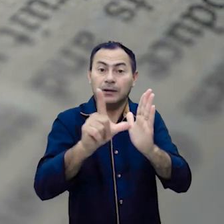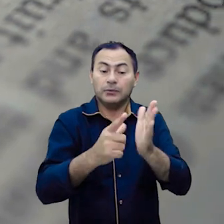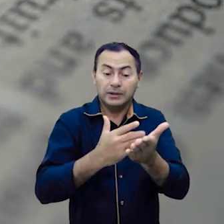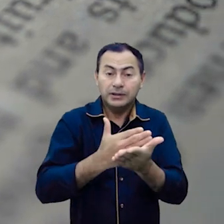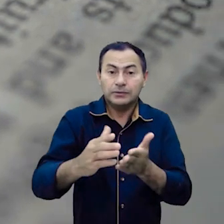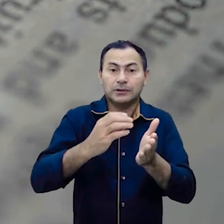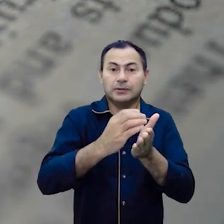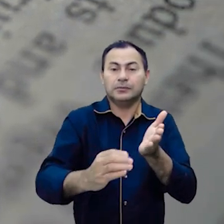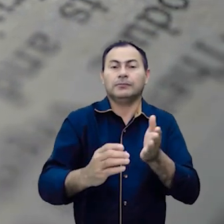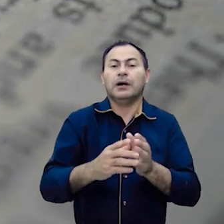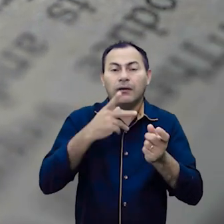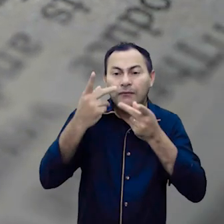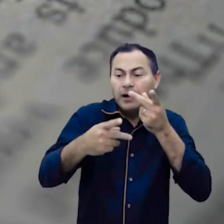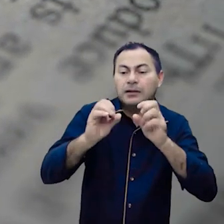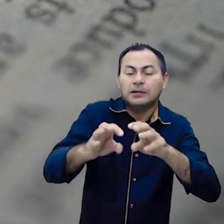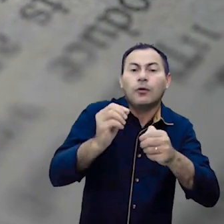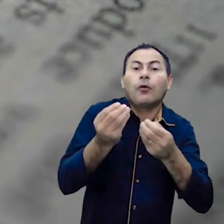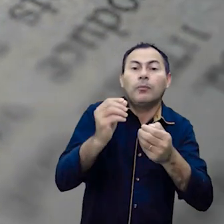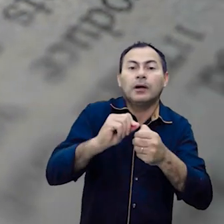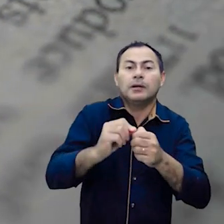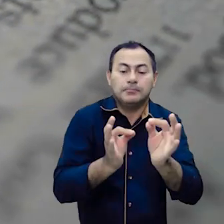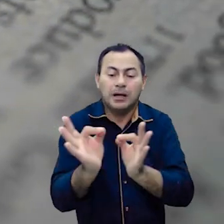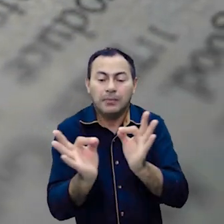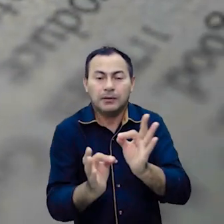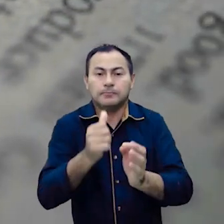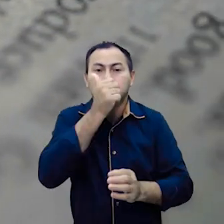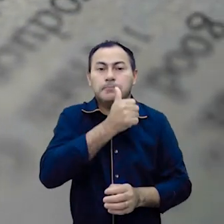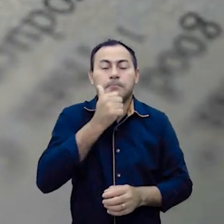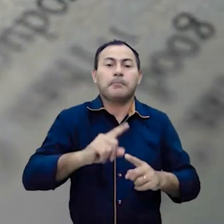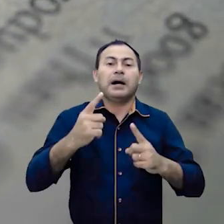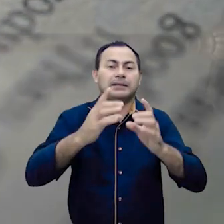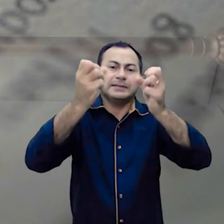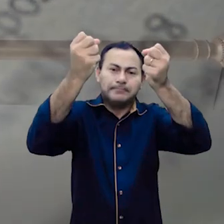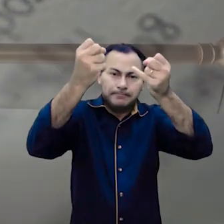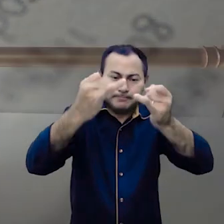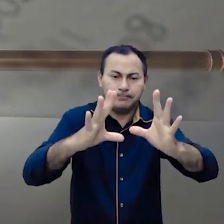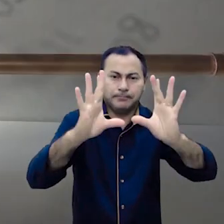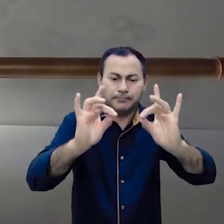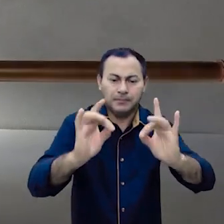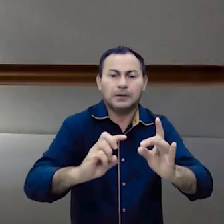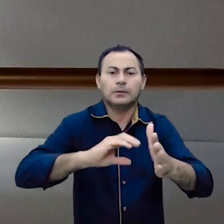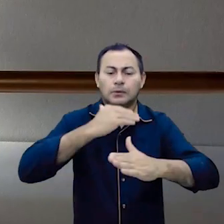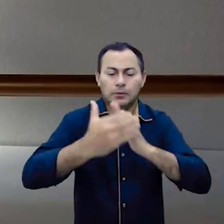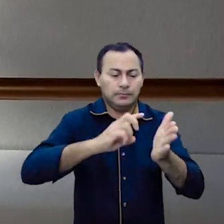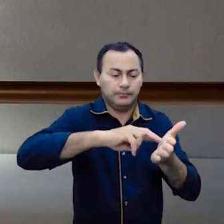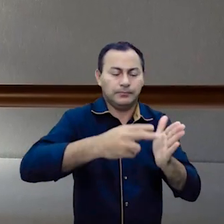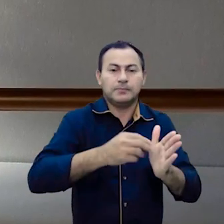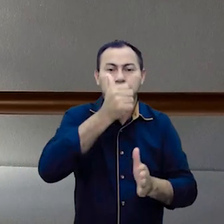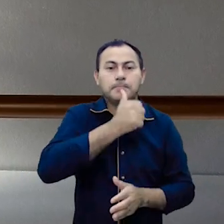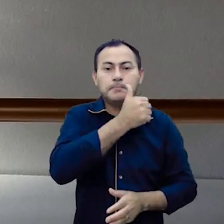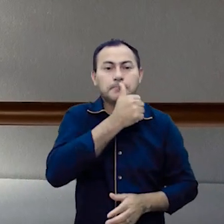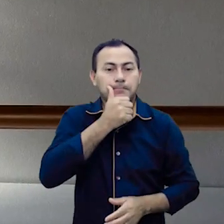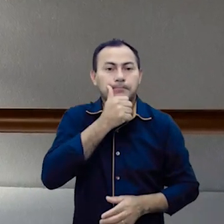livro de Levítico não somente ensinava O sacerdote como fazer e preparar o sacrifício mais detalhava todo o significado